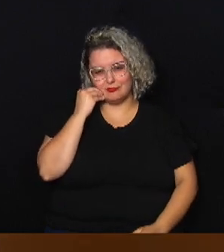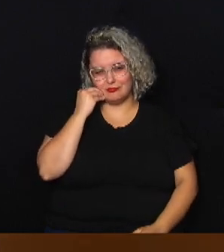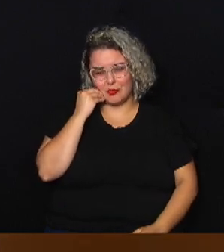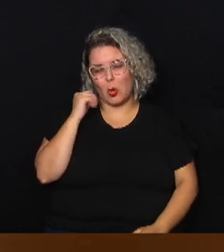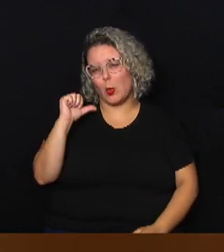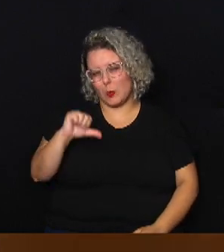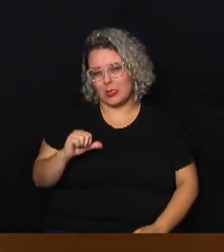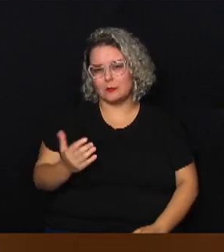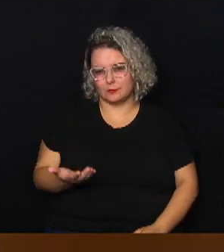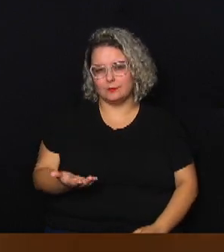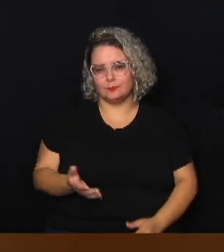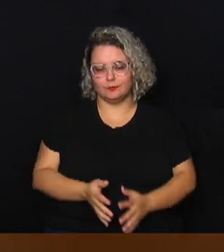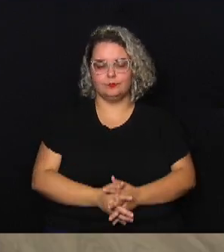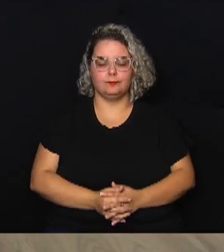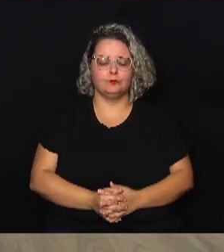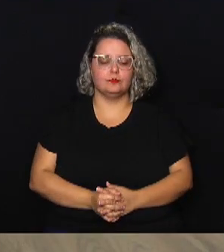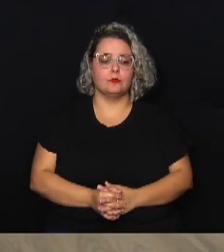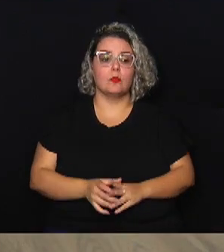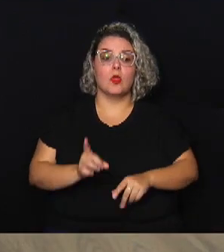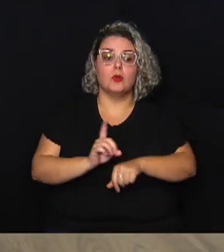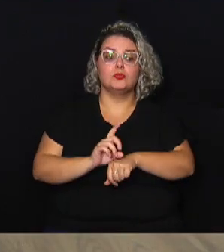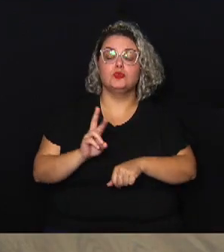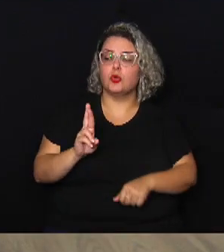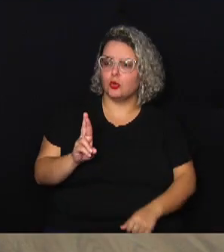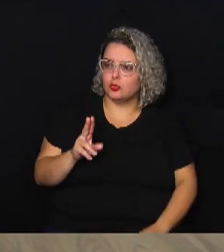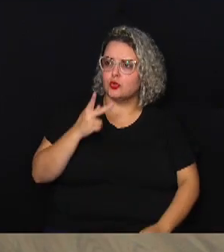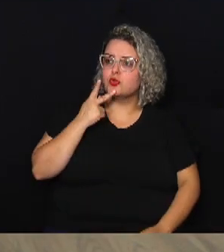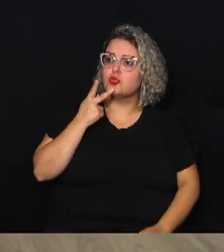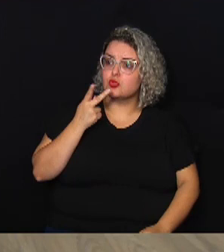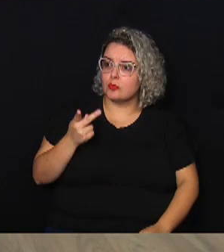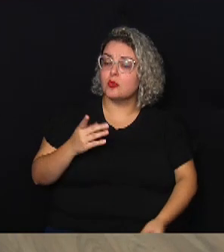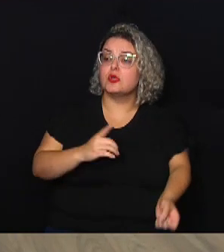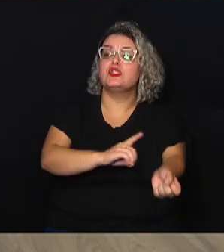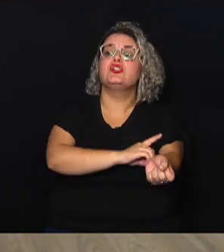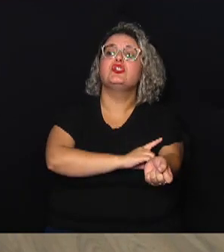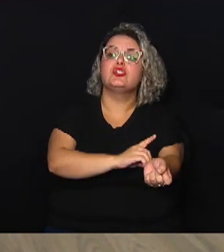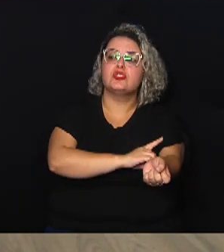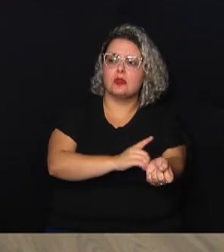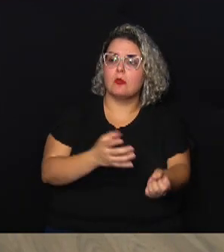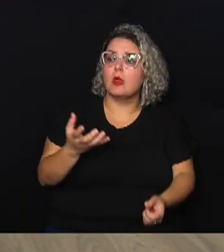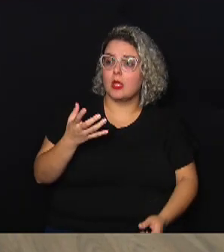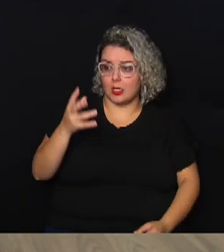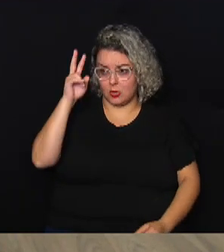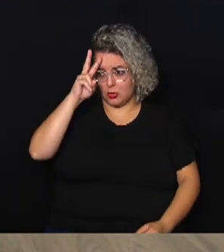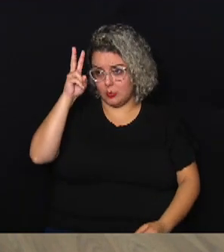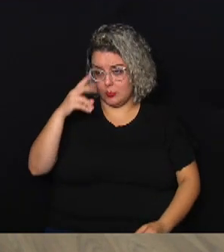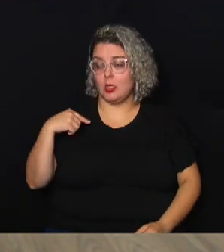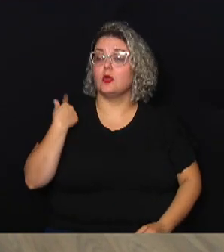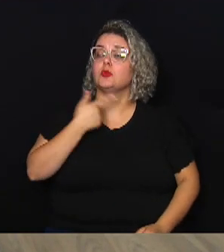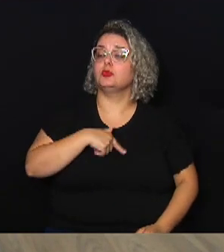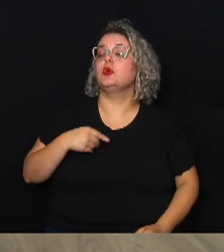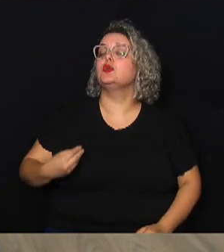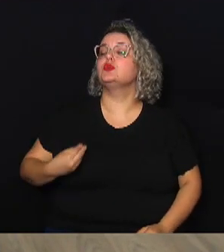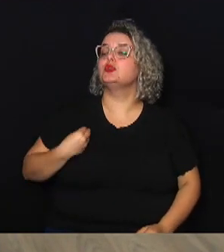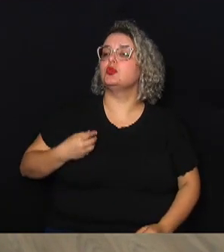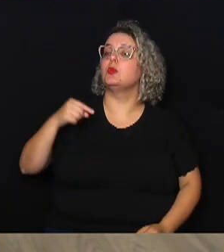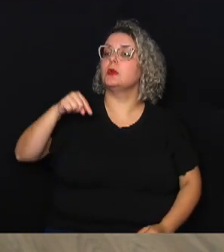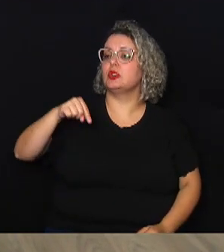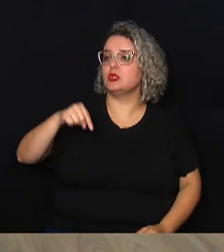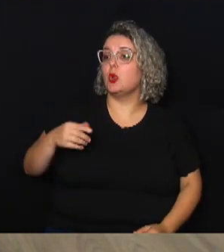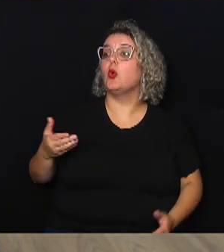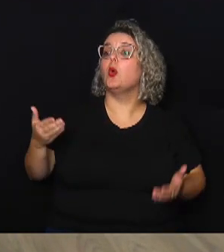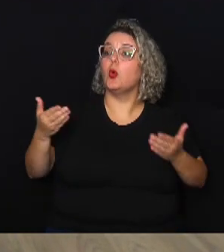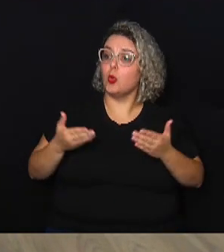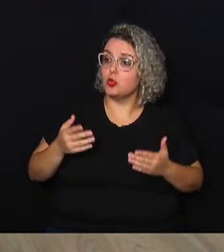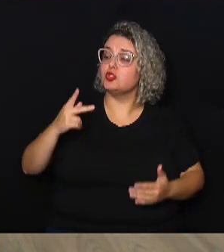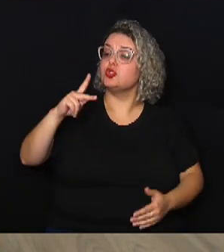insatisfatória. Doutor, o senhor chegou a falar aí sobre diabetes. Eu quero lembrar que a gente está ao vivo aqui hoje e que a